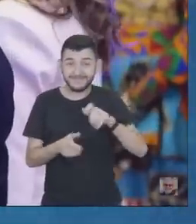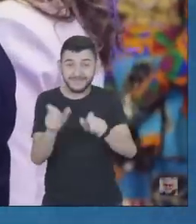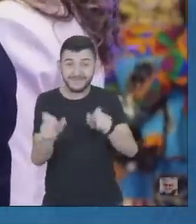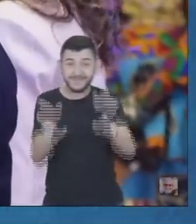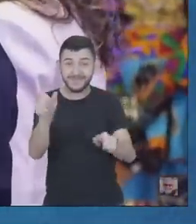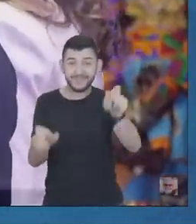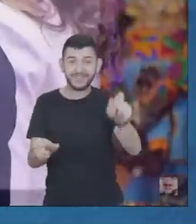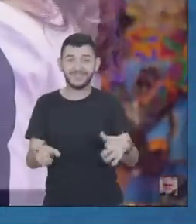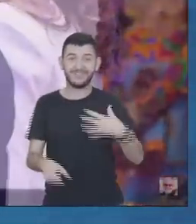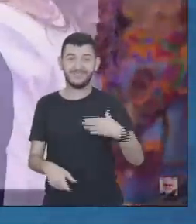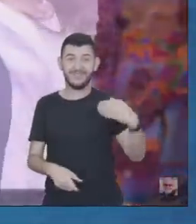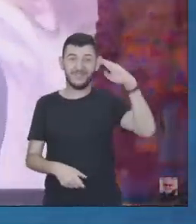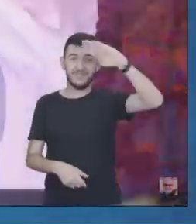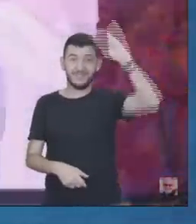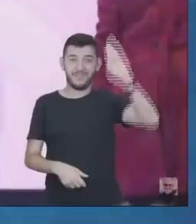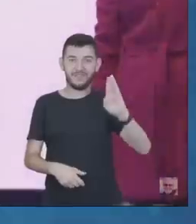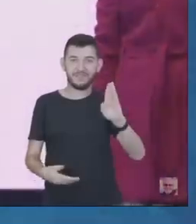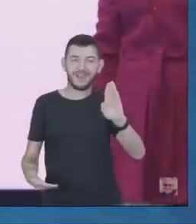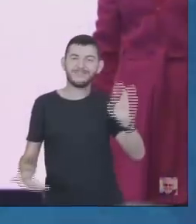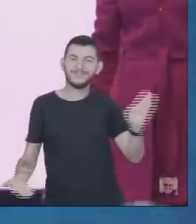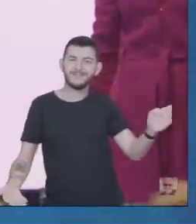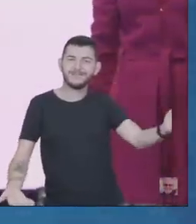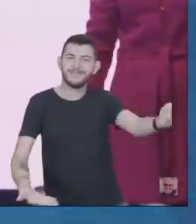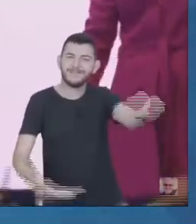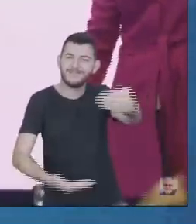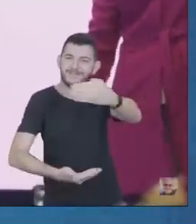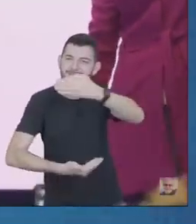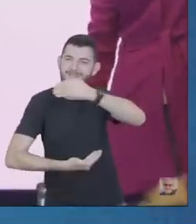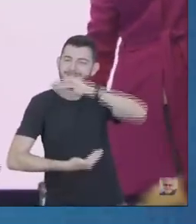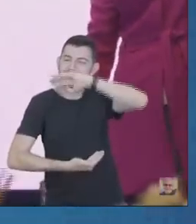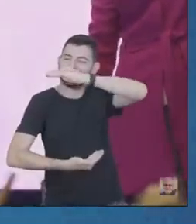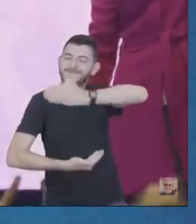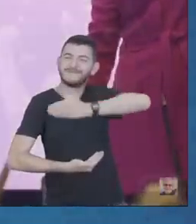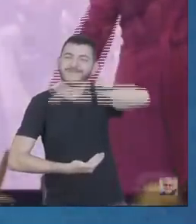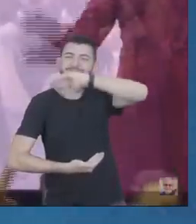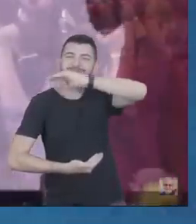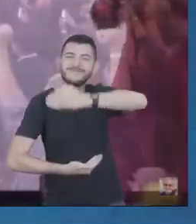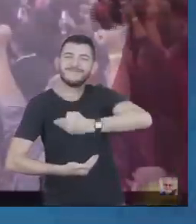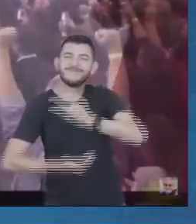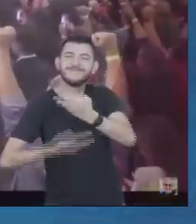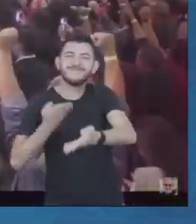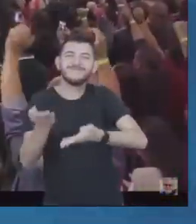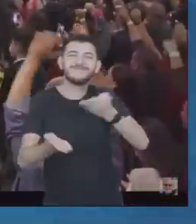és mãe gentil. Pátria amada, Brasil!